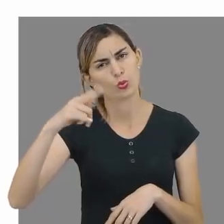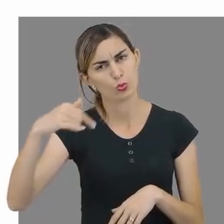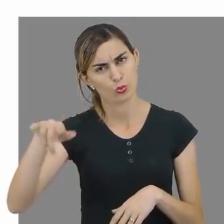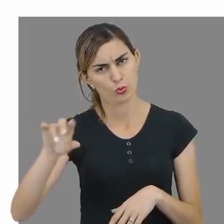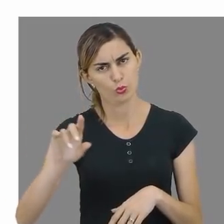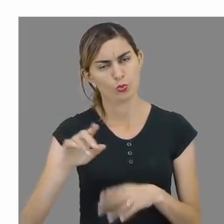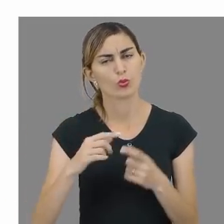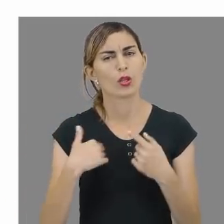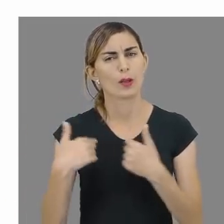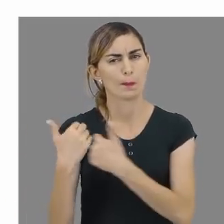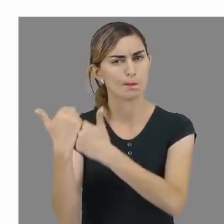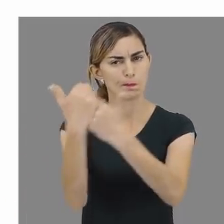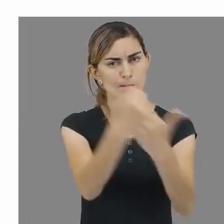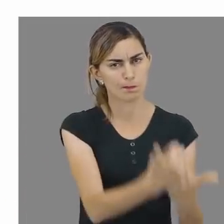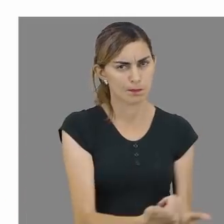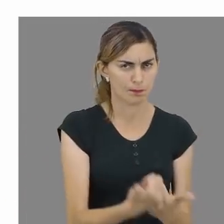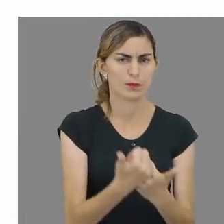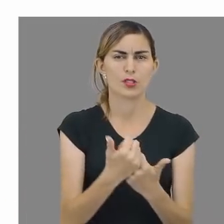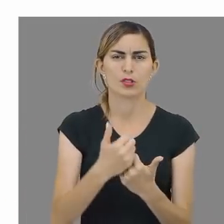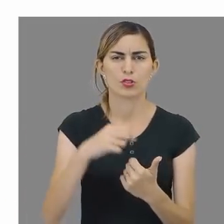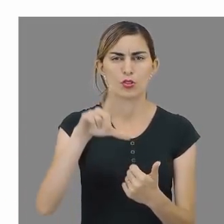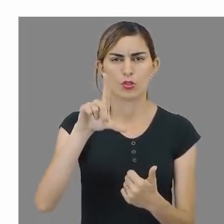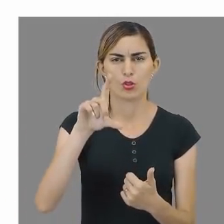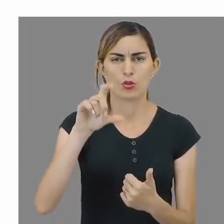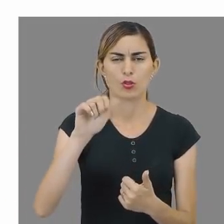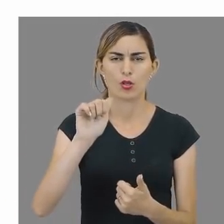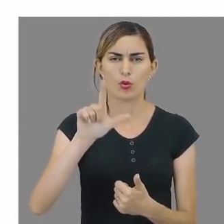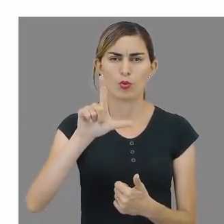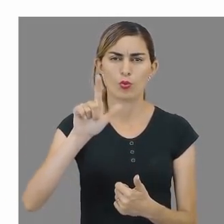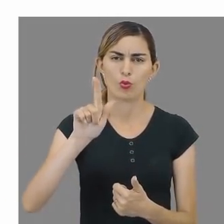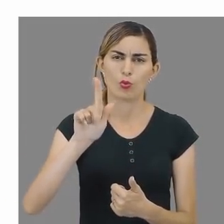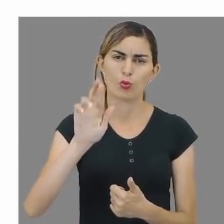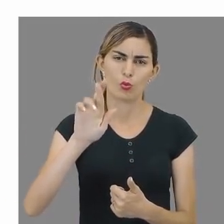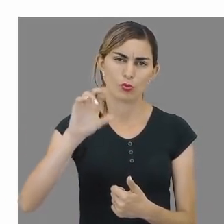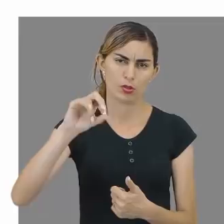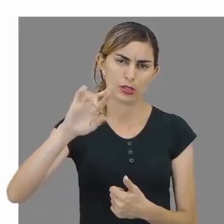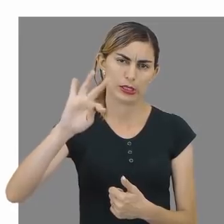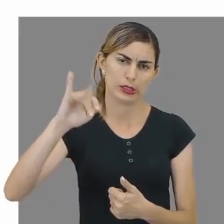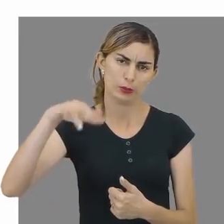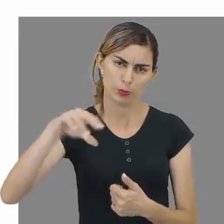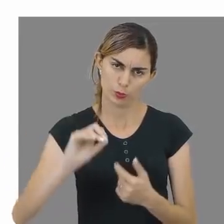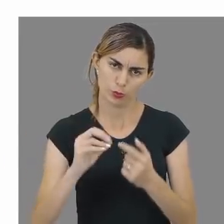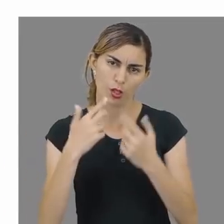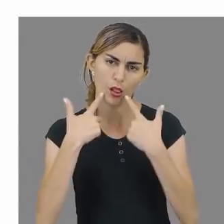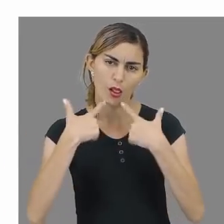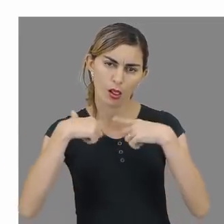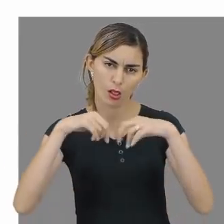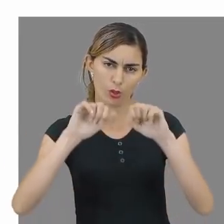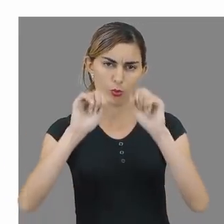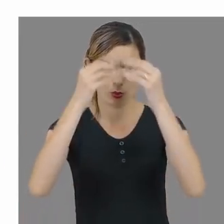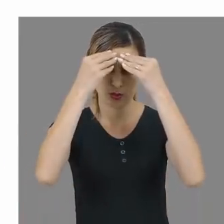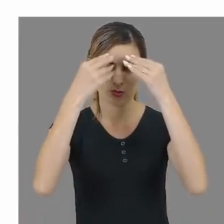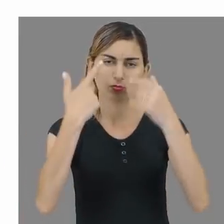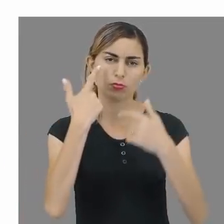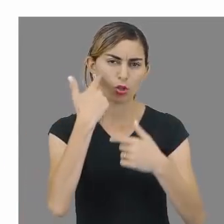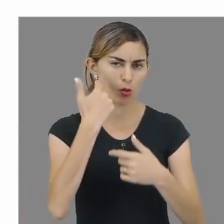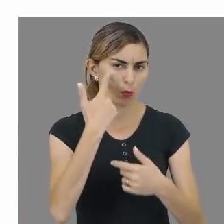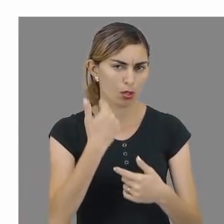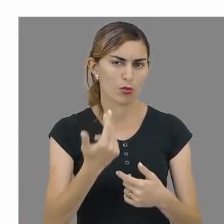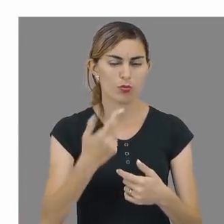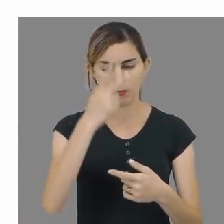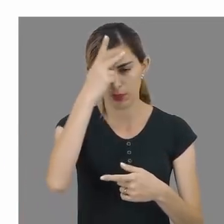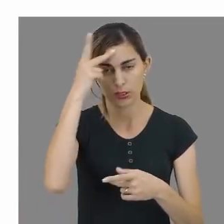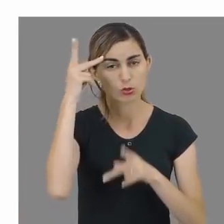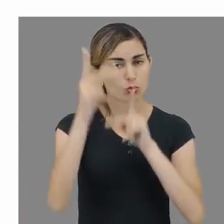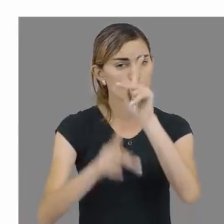forma intermediária de representar um algoritmo. Ele se situa entre uma linguagem natural, ou seja, uma linguagem que nós usamos